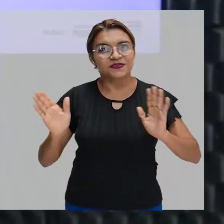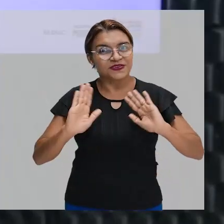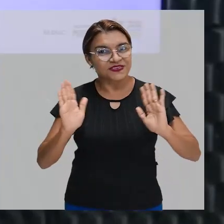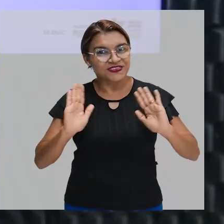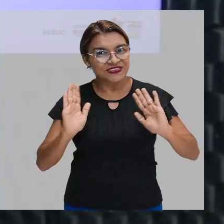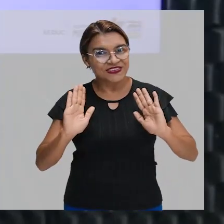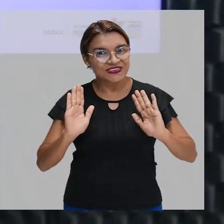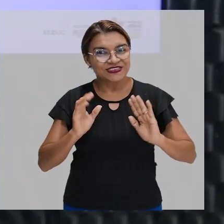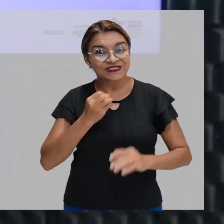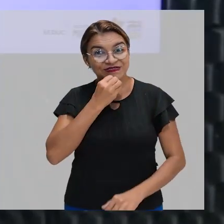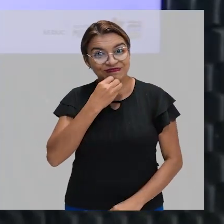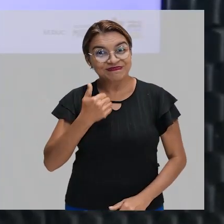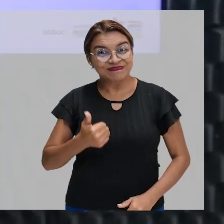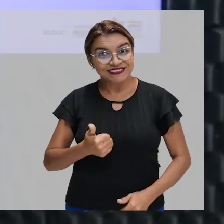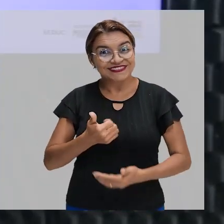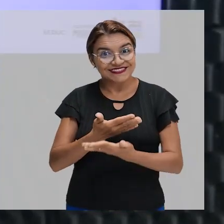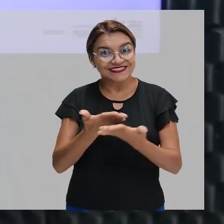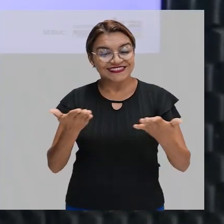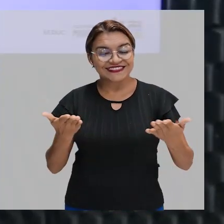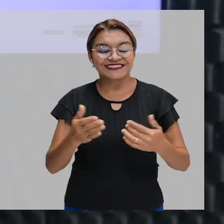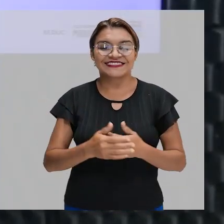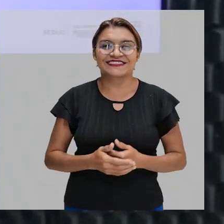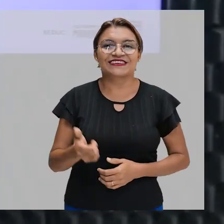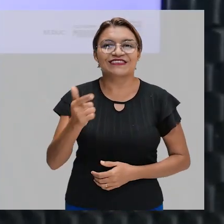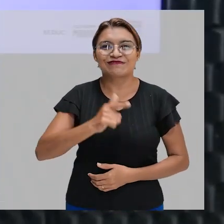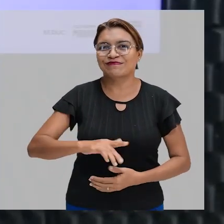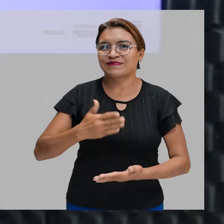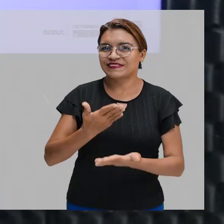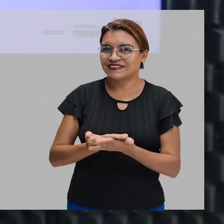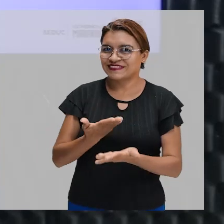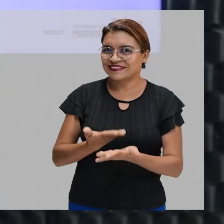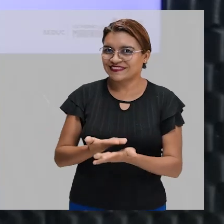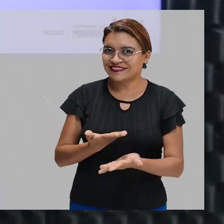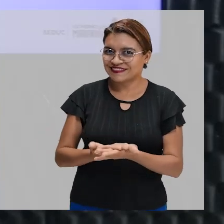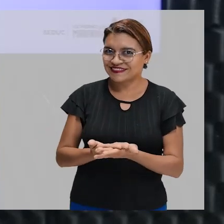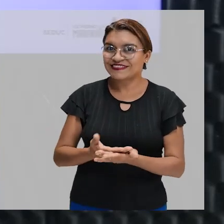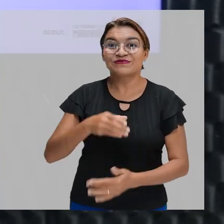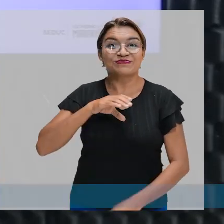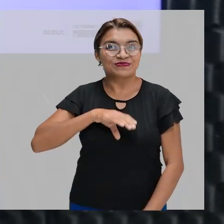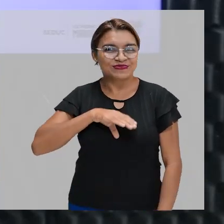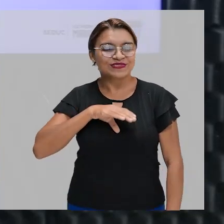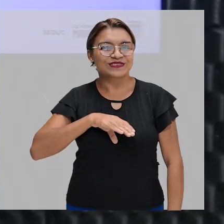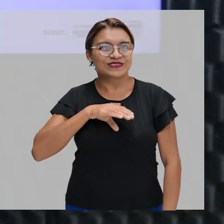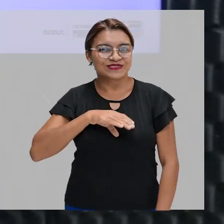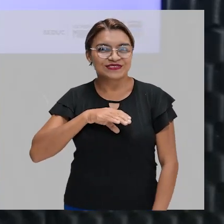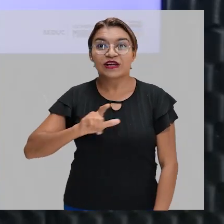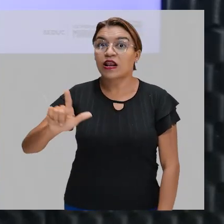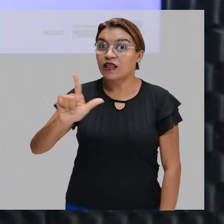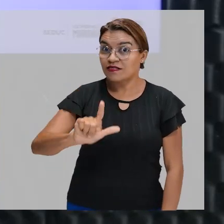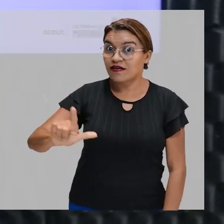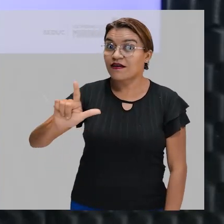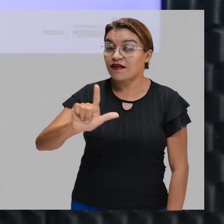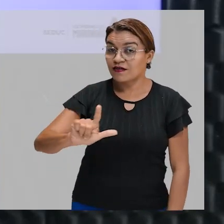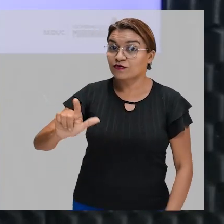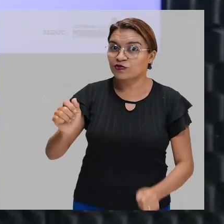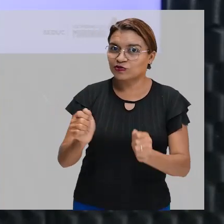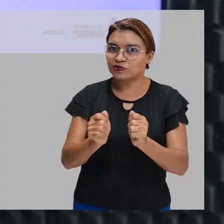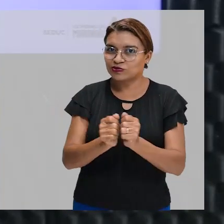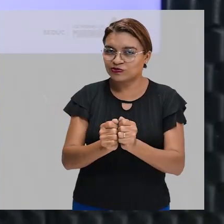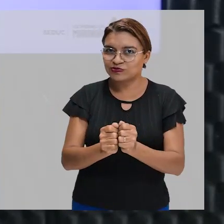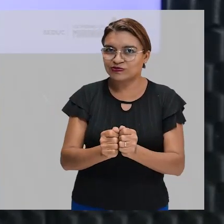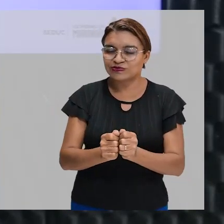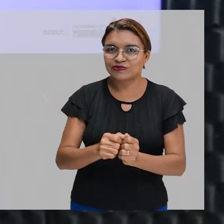Oi chuchu tudo bem com vocês mais uma aula de língua portuguesa literatura comigo que a calça